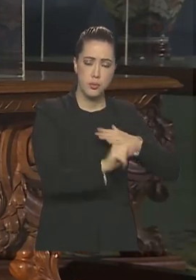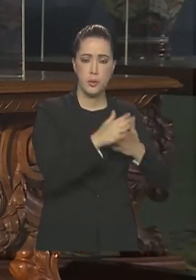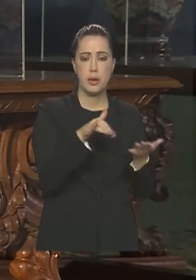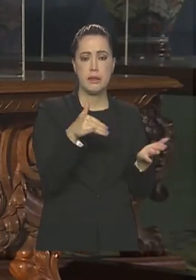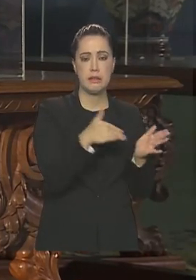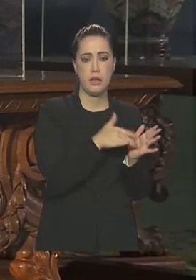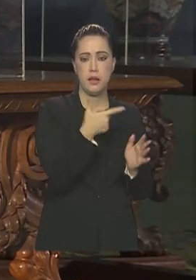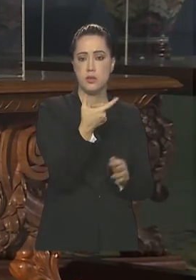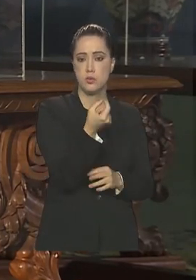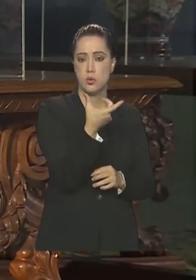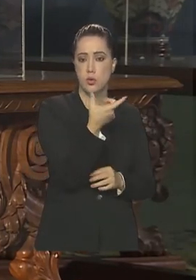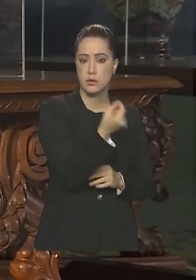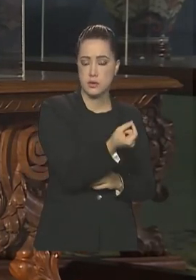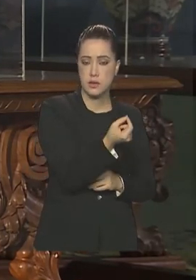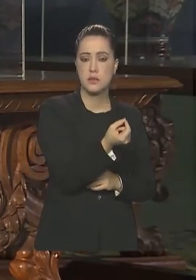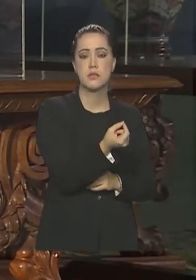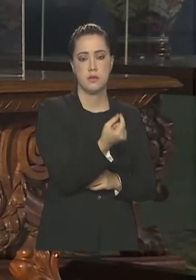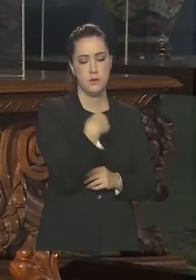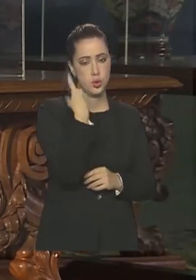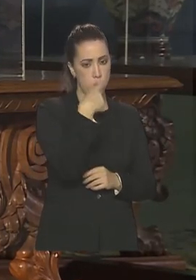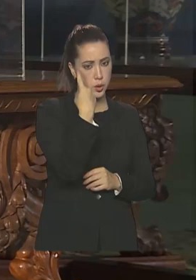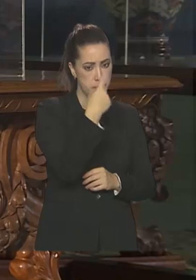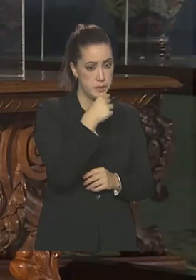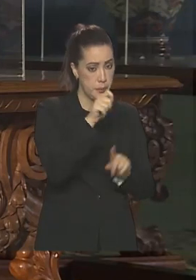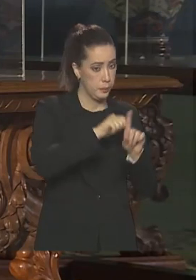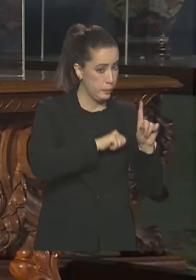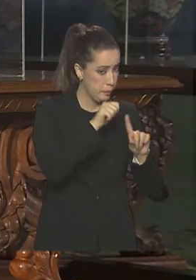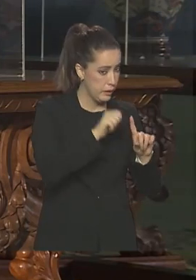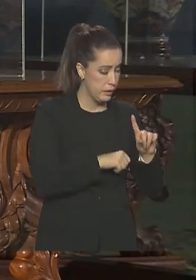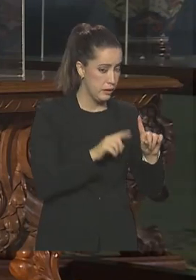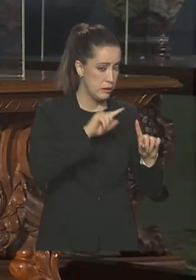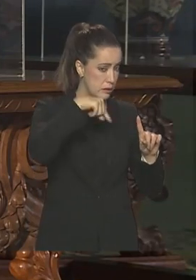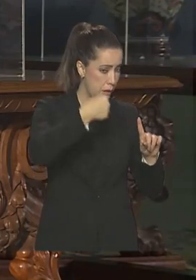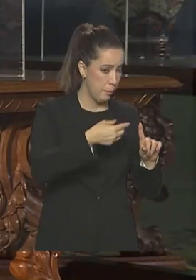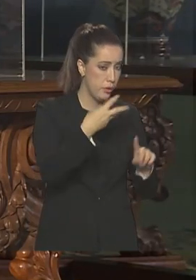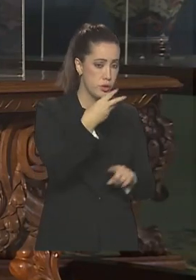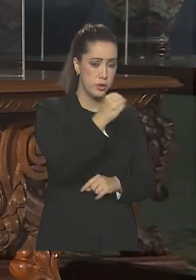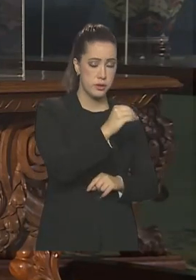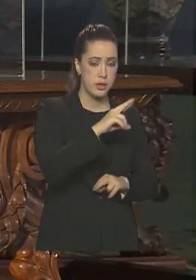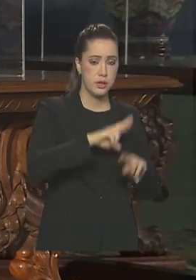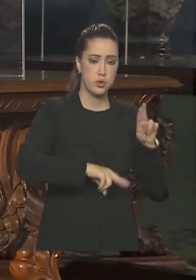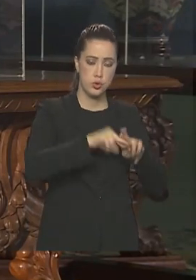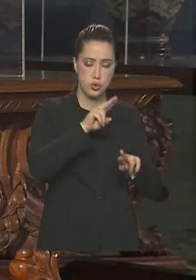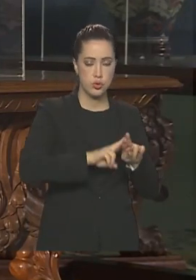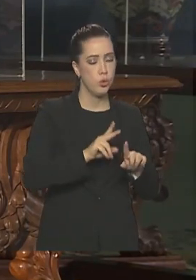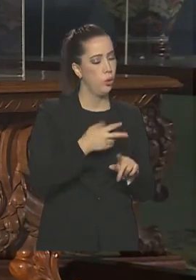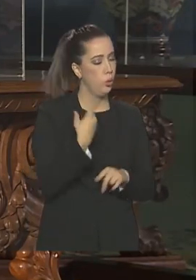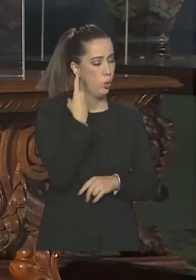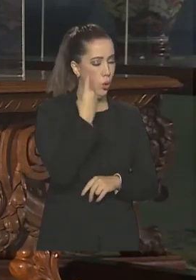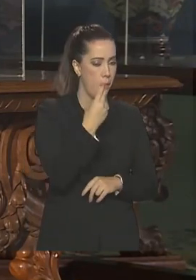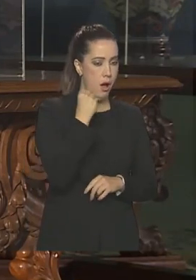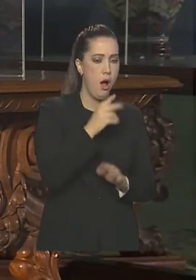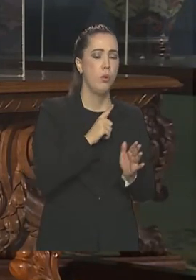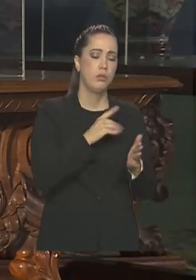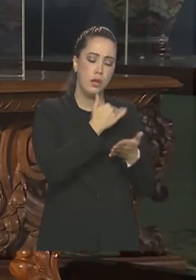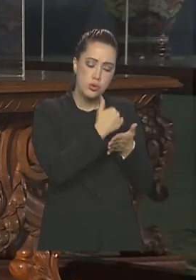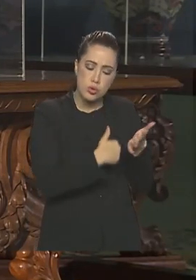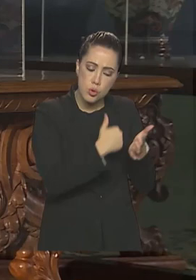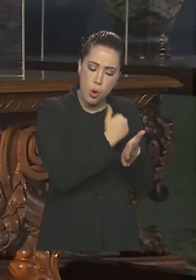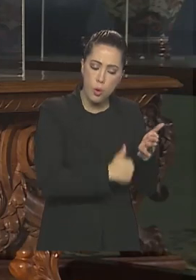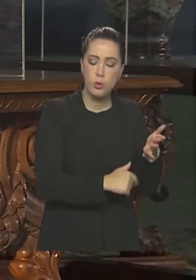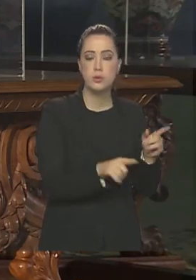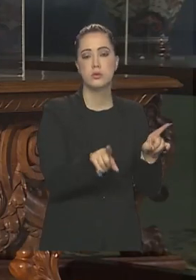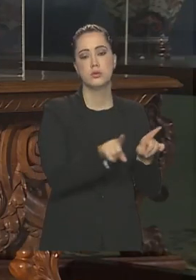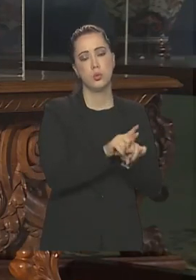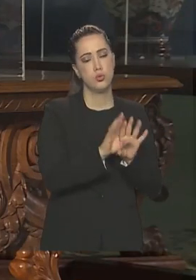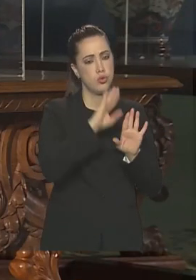220 kWh por mês. Passado o período de 30 de junho, aí voltamos aos padrões de descontos também